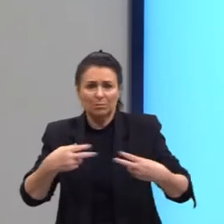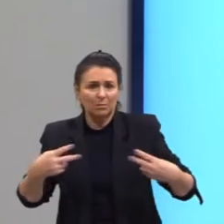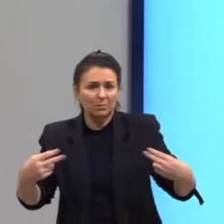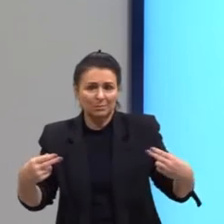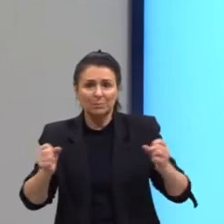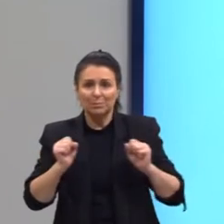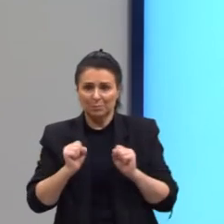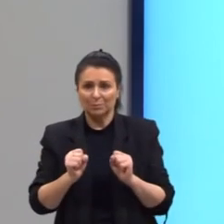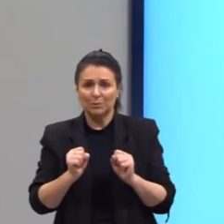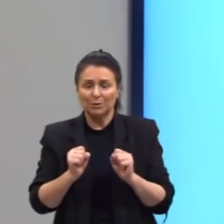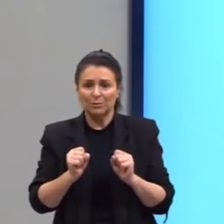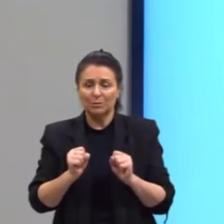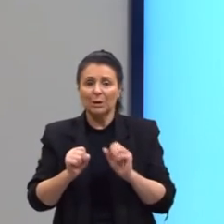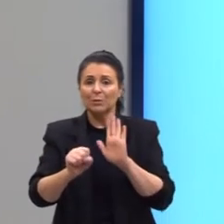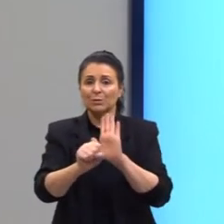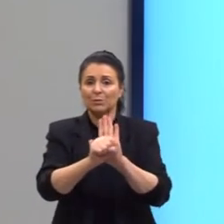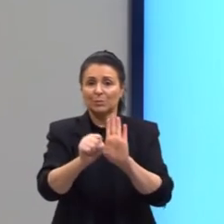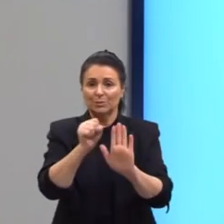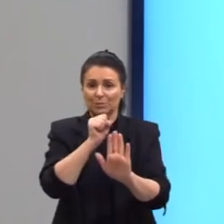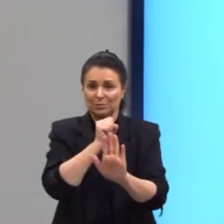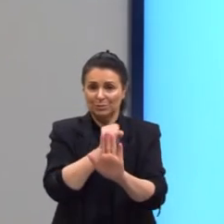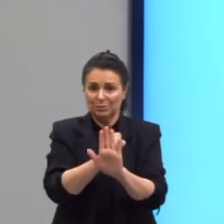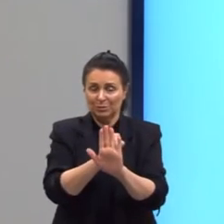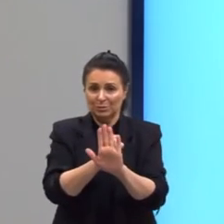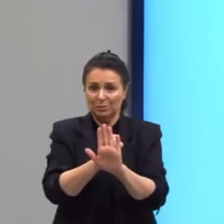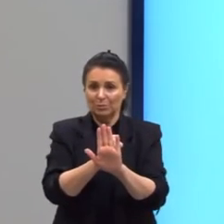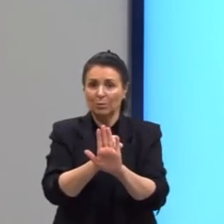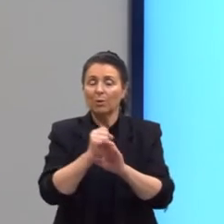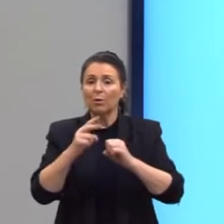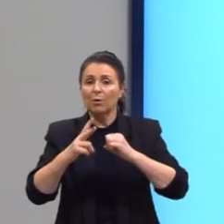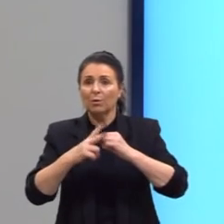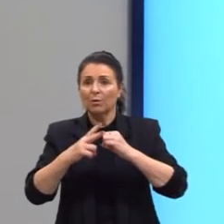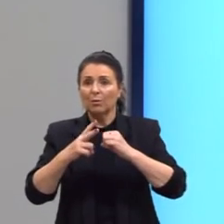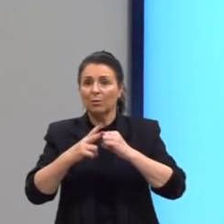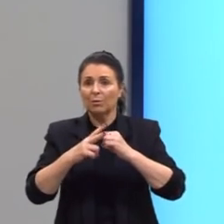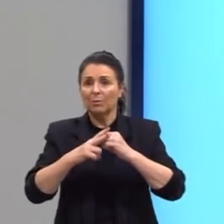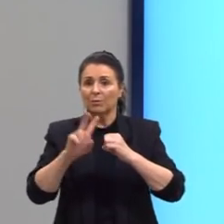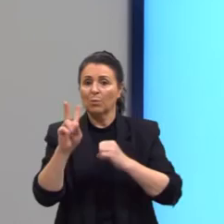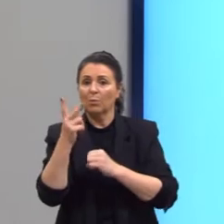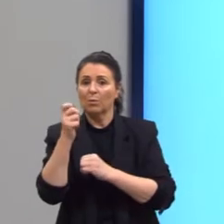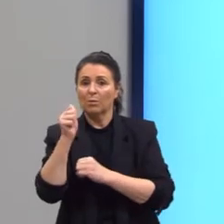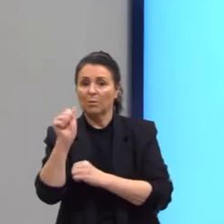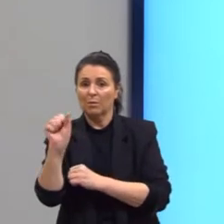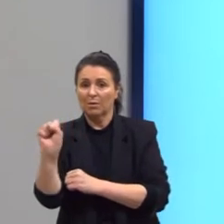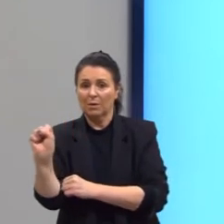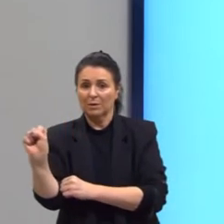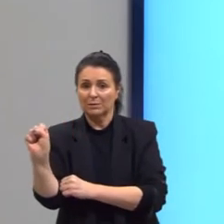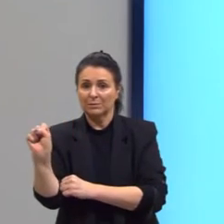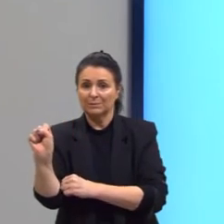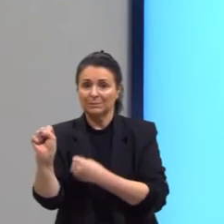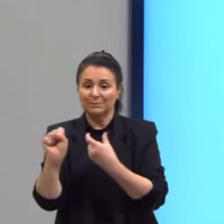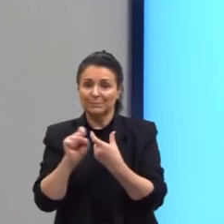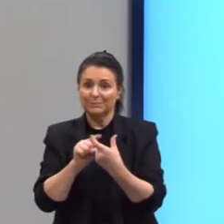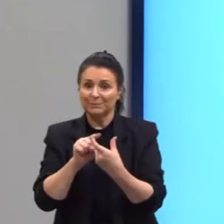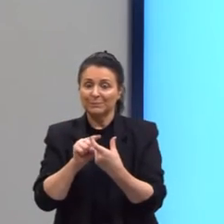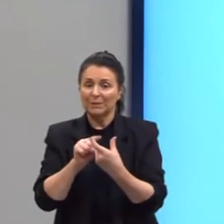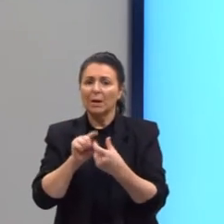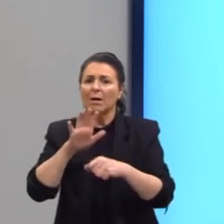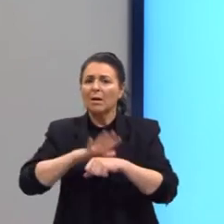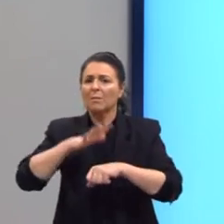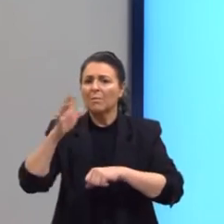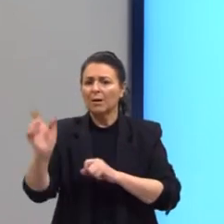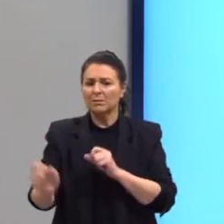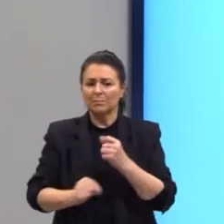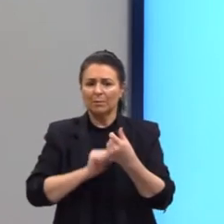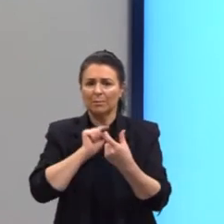então é um sujeito o meu verbo have ou has na mais uma